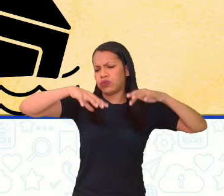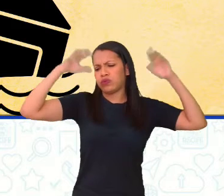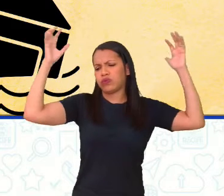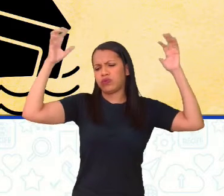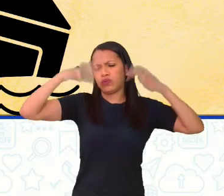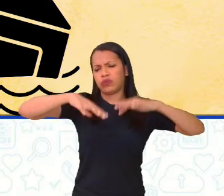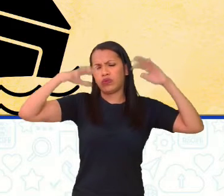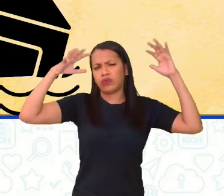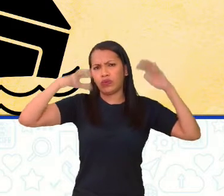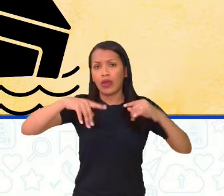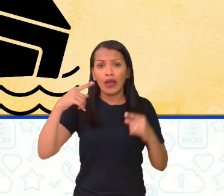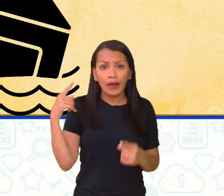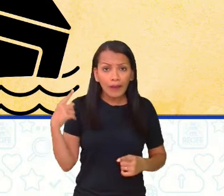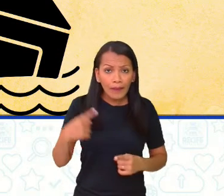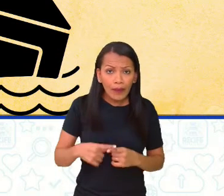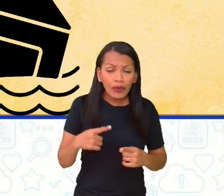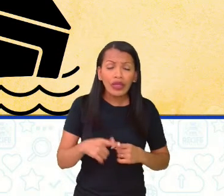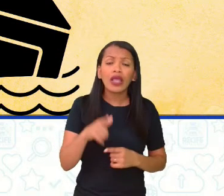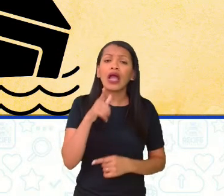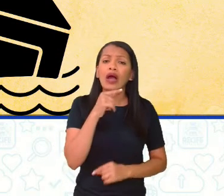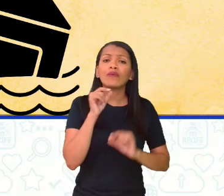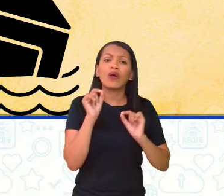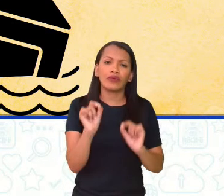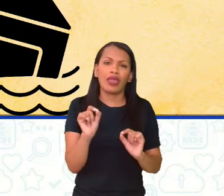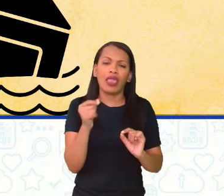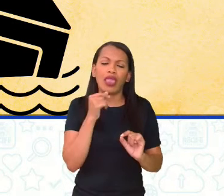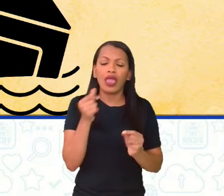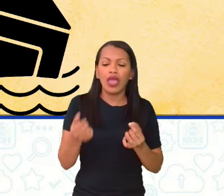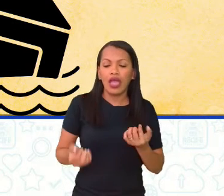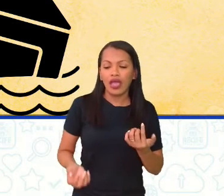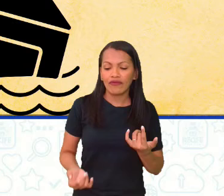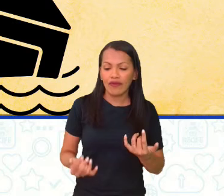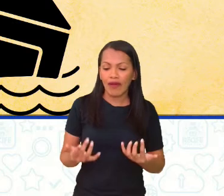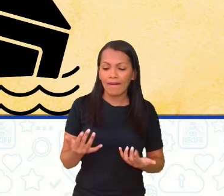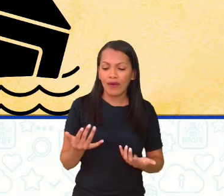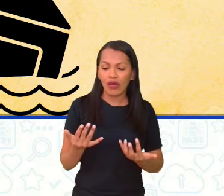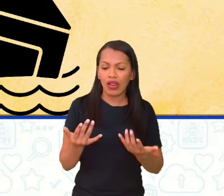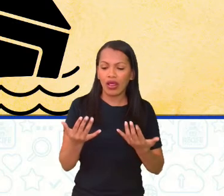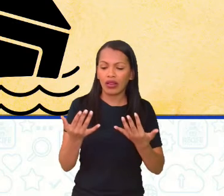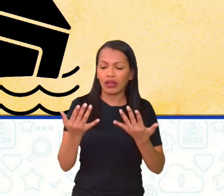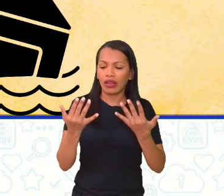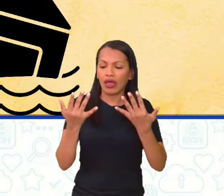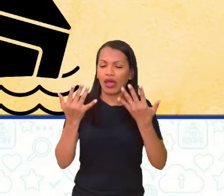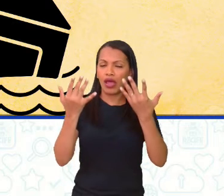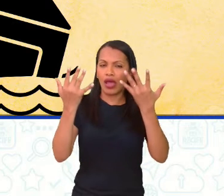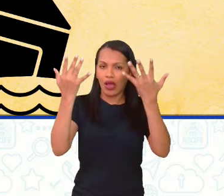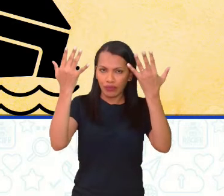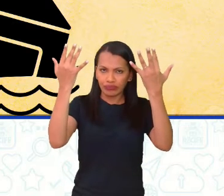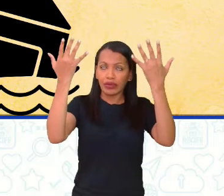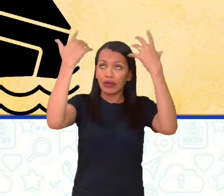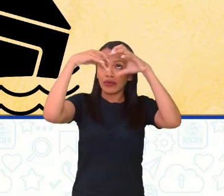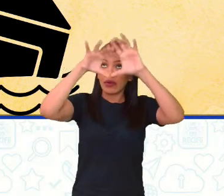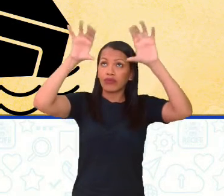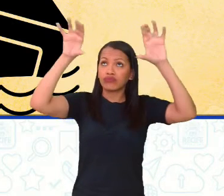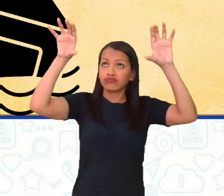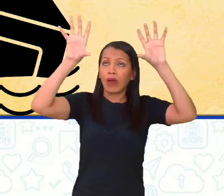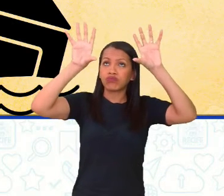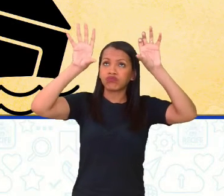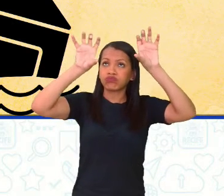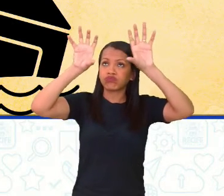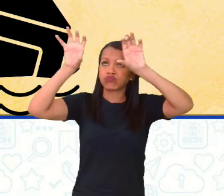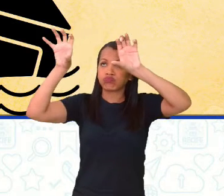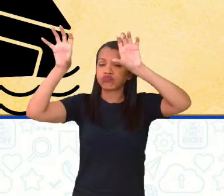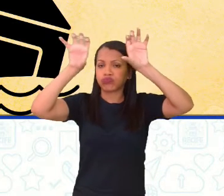um aumento na região metropolitana e uma diminuição no semiárido. Né?